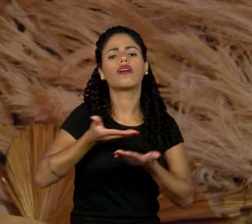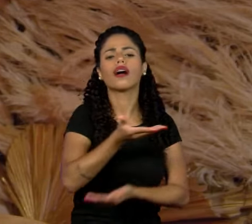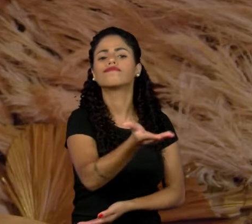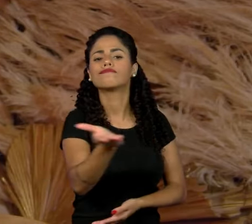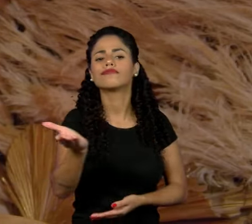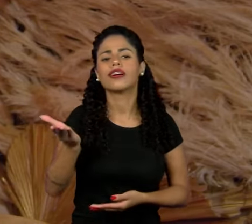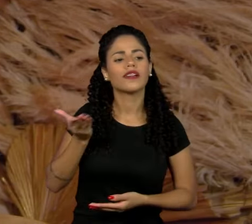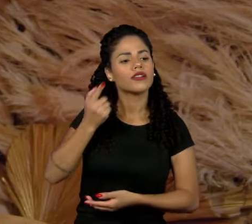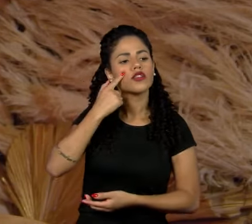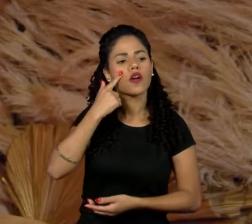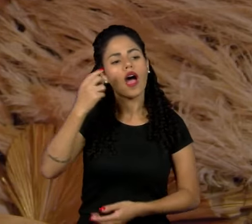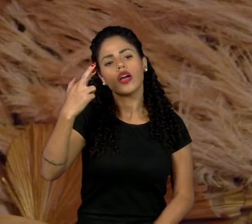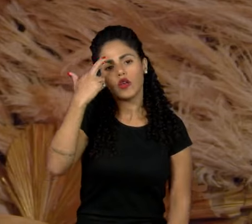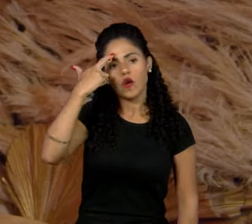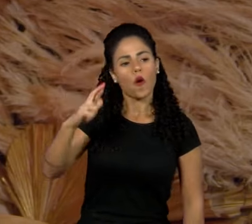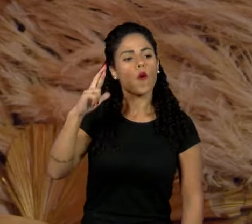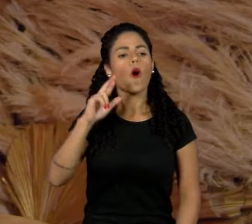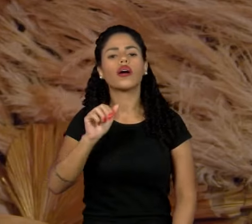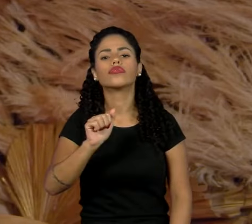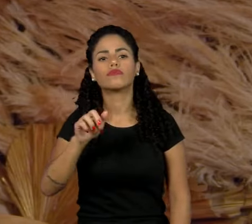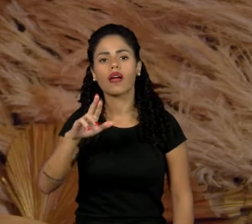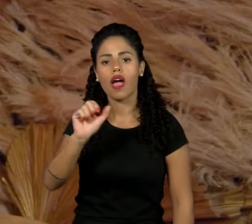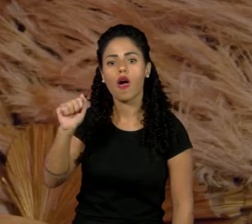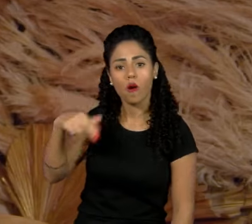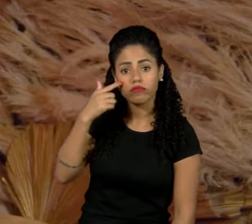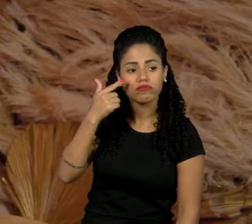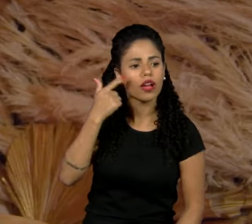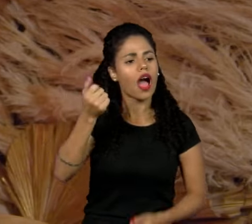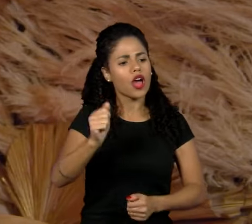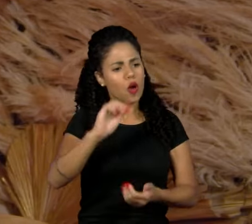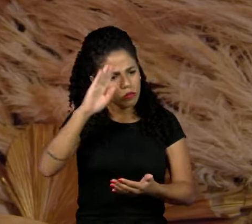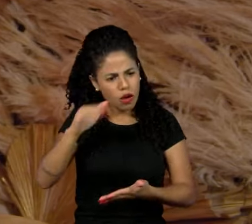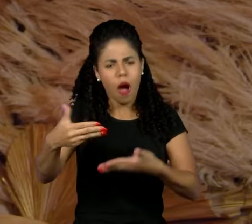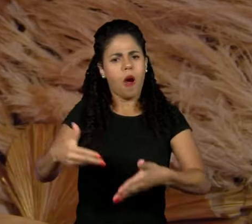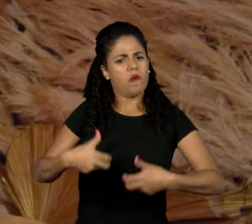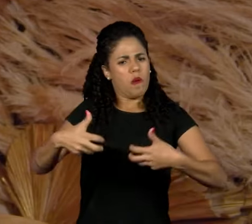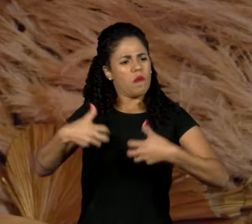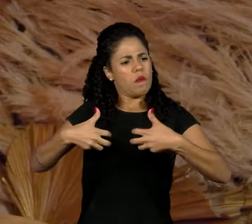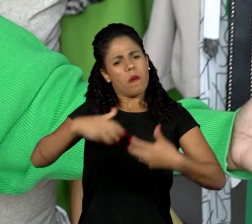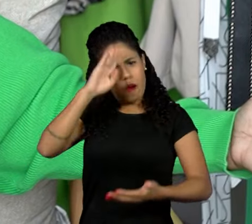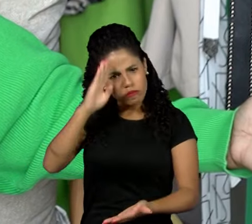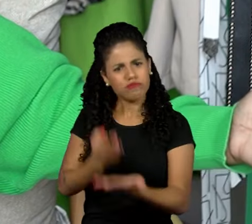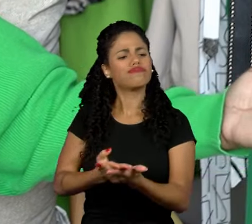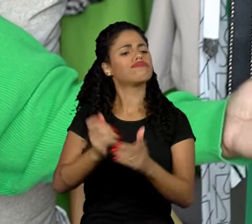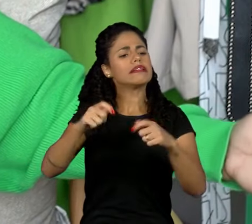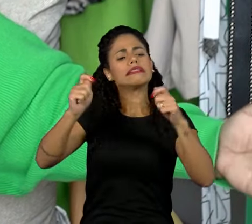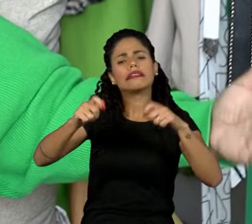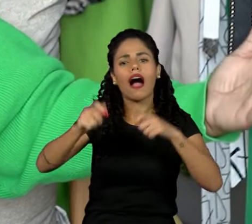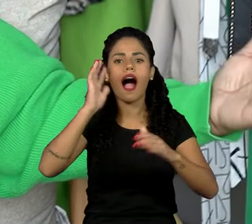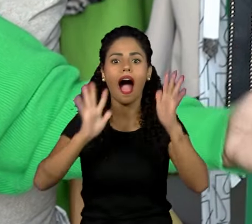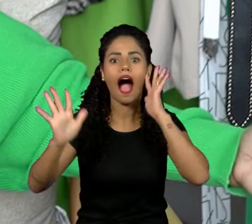Miss Tyson was to me. Eu morri de emoção nesse dia, foi incrível. Foi olhar aquilo e falar: